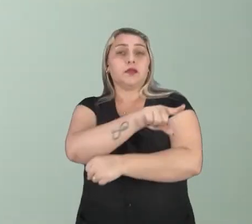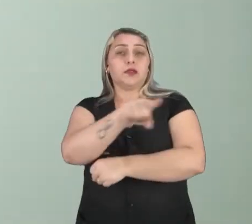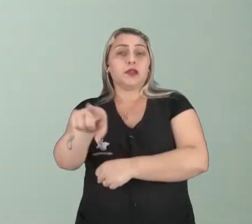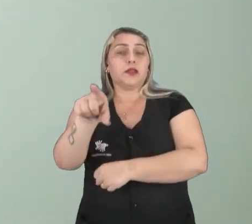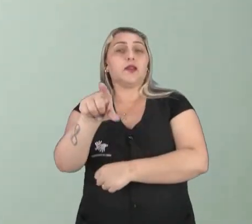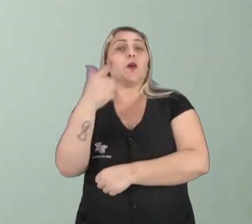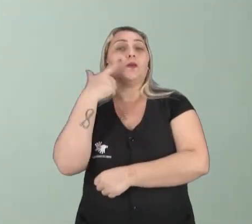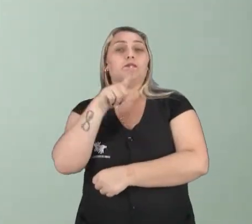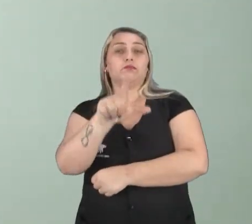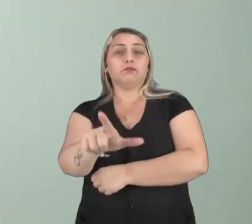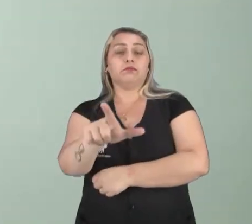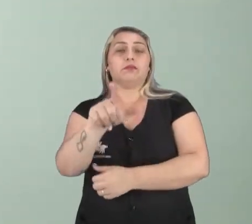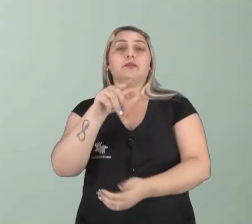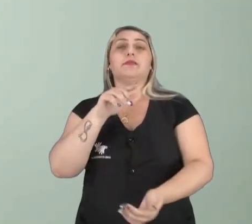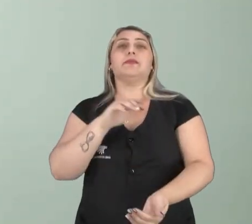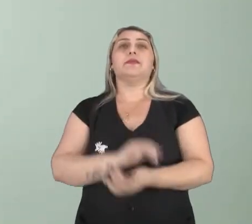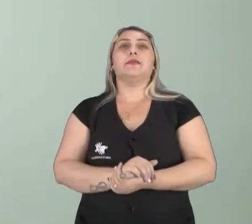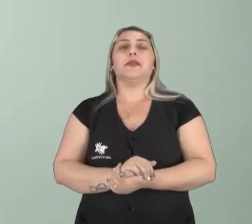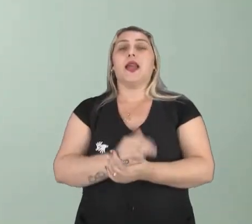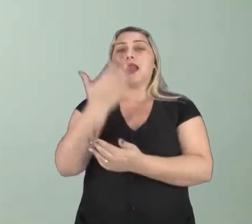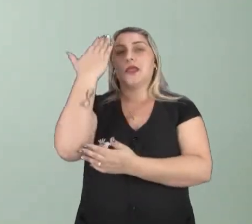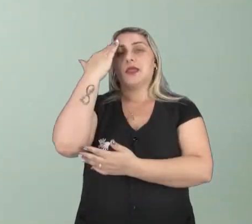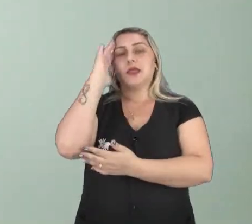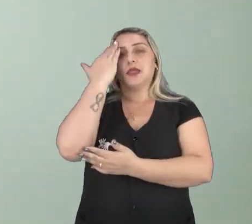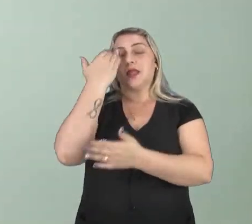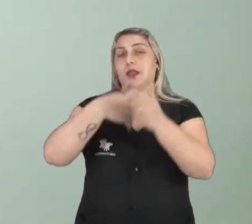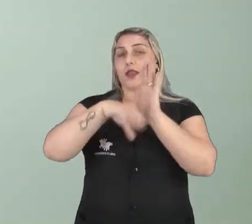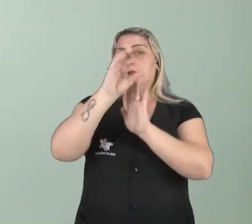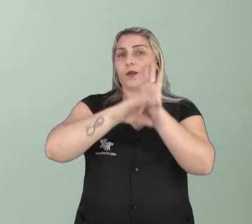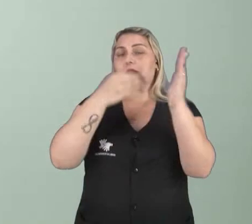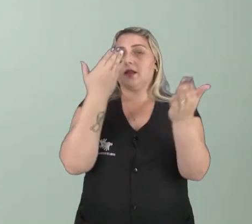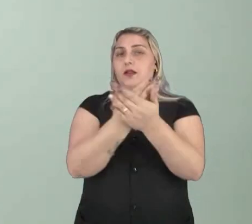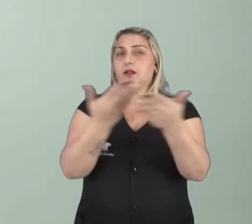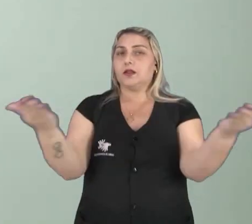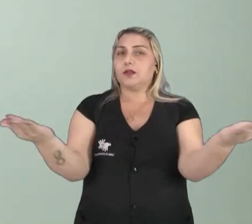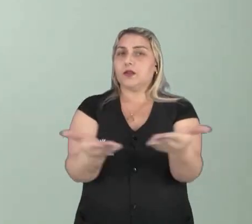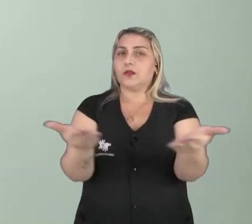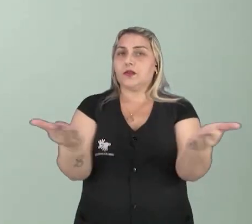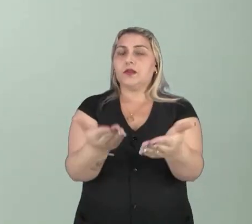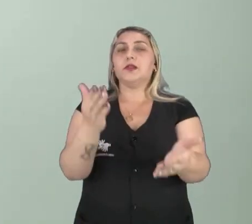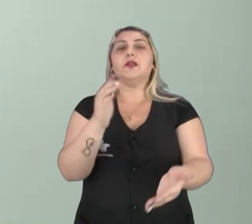vocês tenham aí conseguido compreender essa aula de hoje, tá?